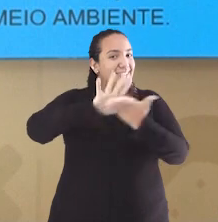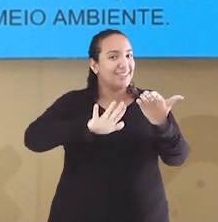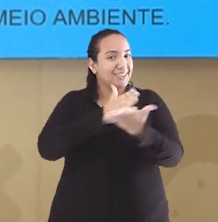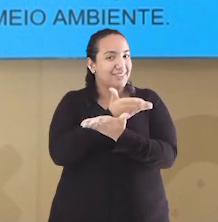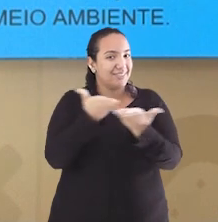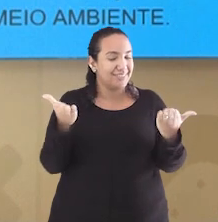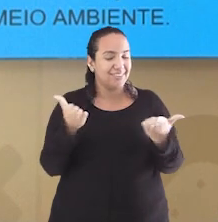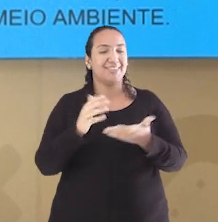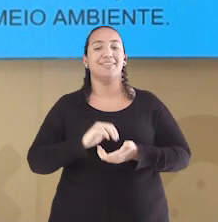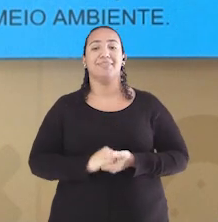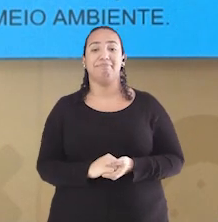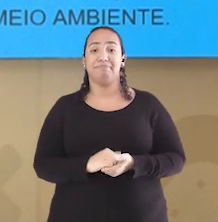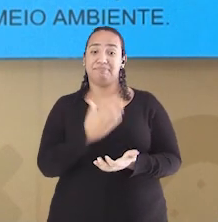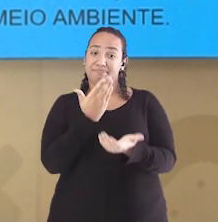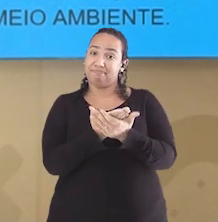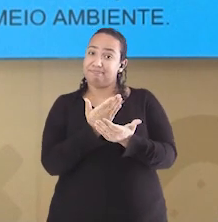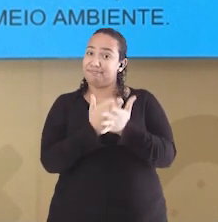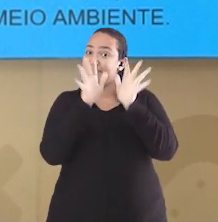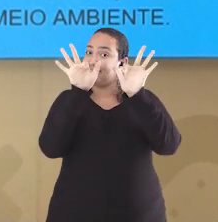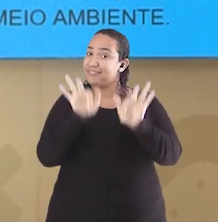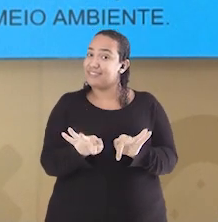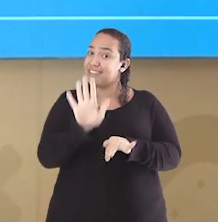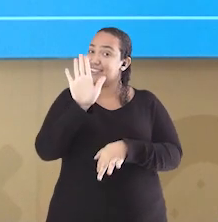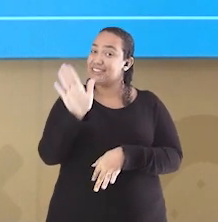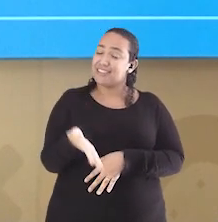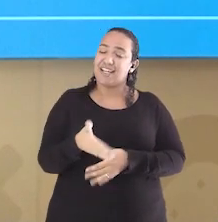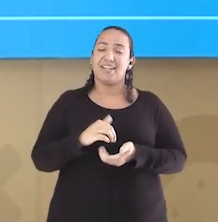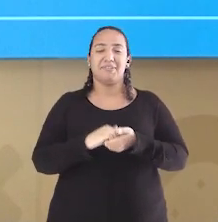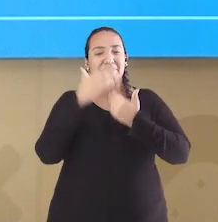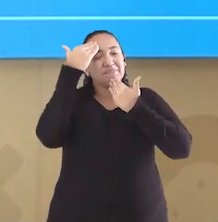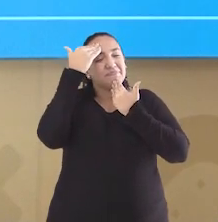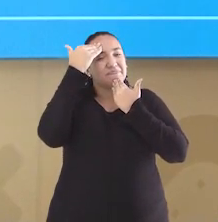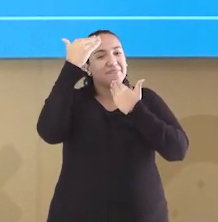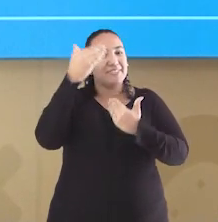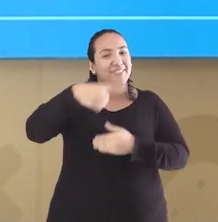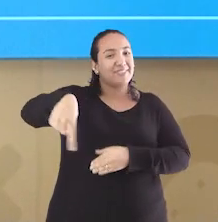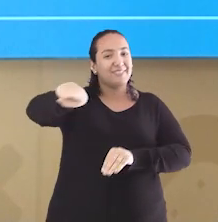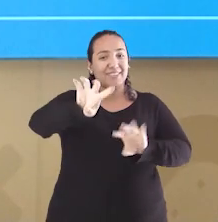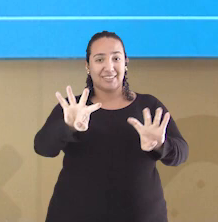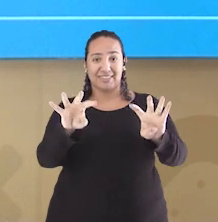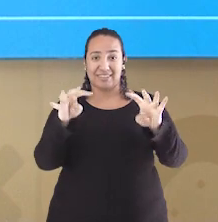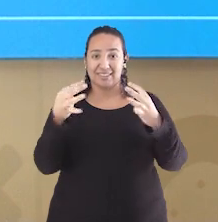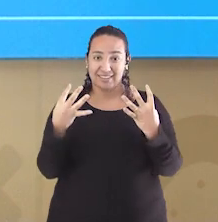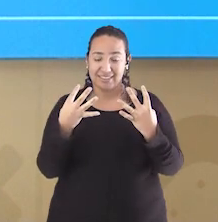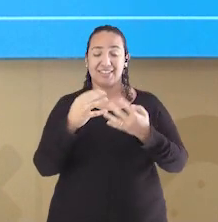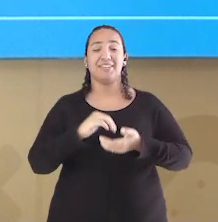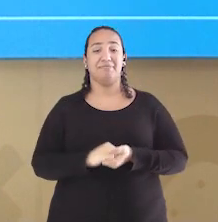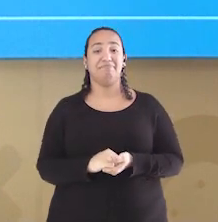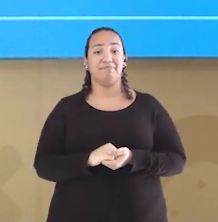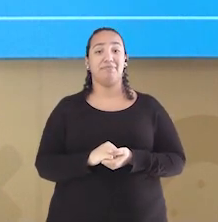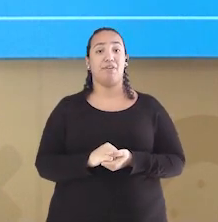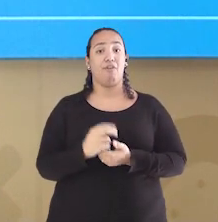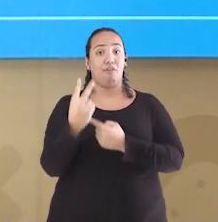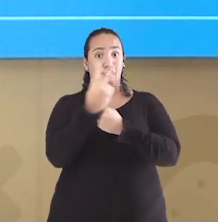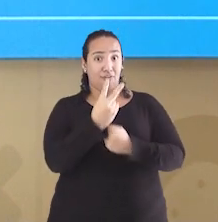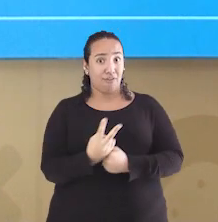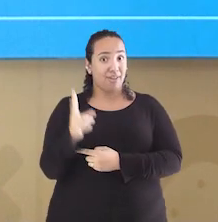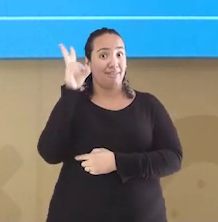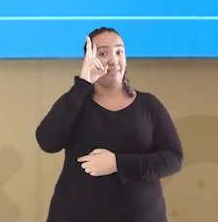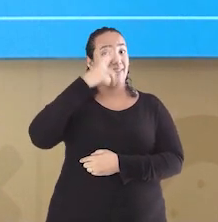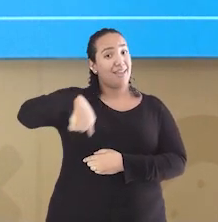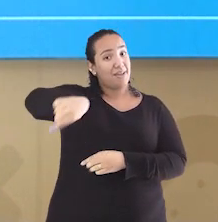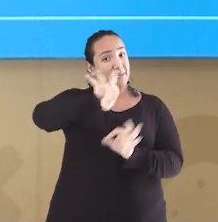suas atividades. Nossa aula vai ficando por aqui. Muito obrigado pela presença de vocês. Fiquem bem